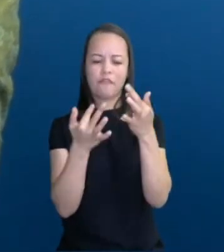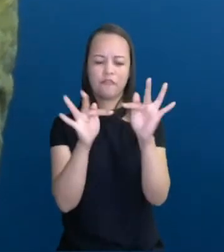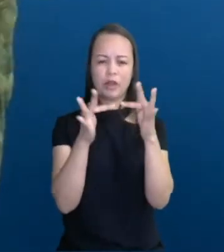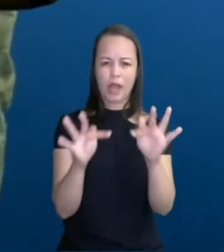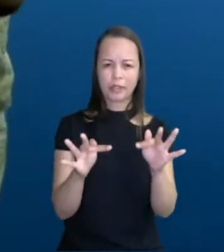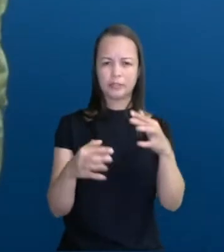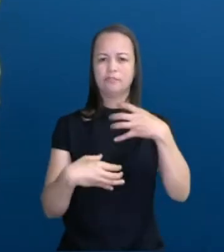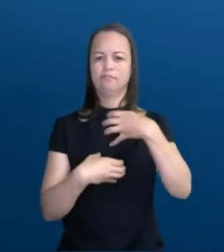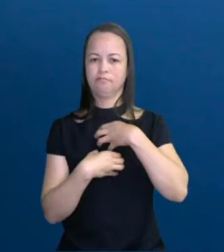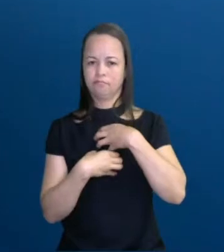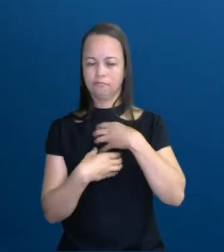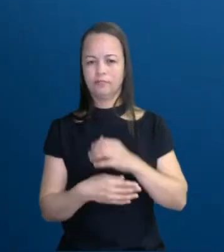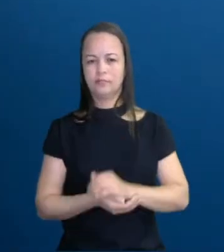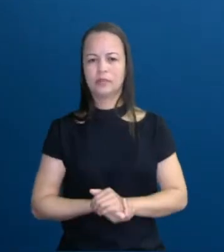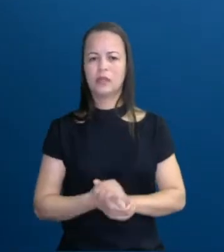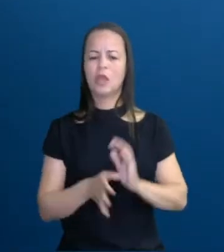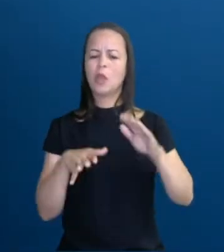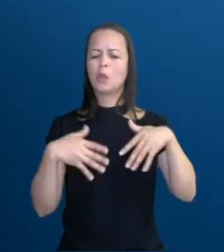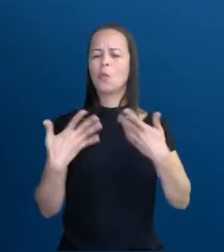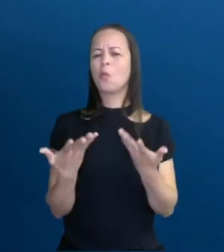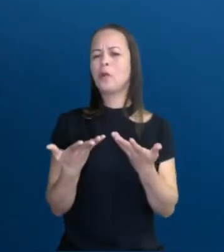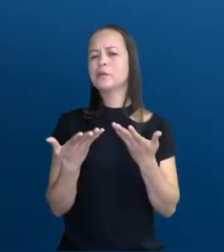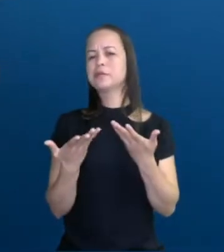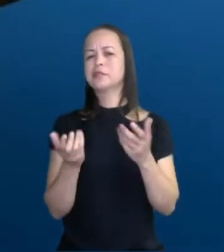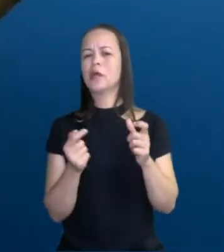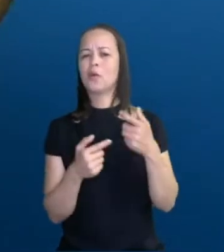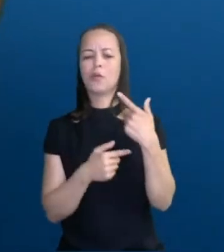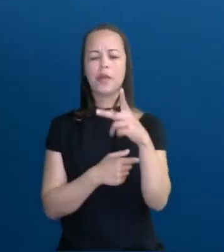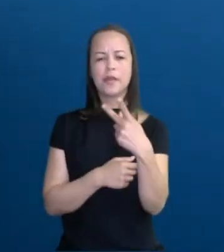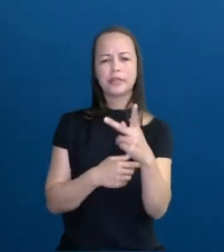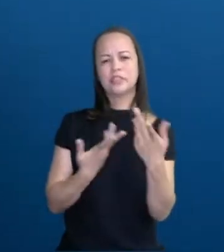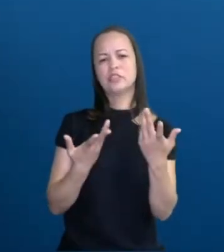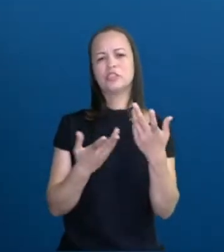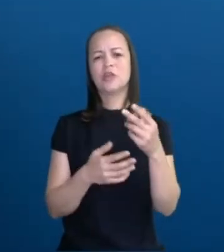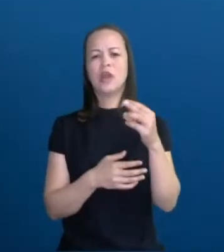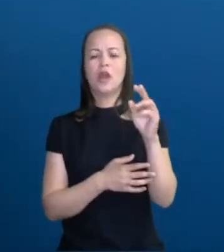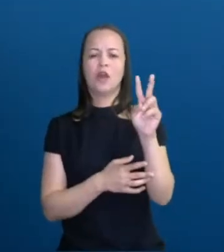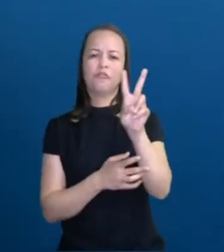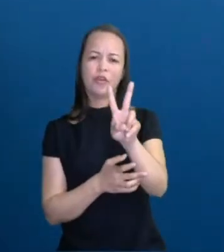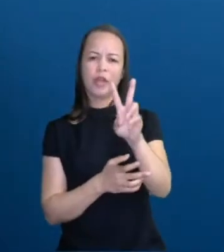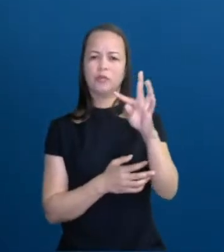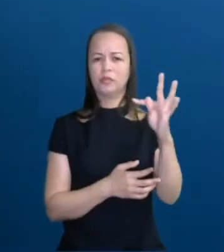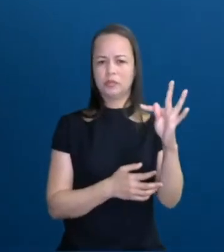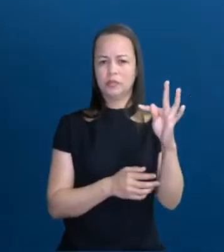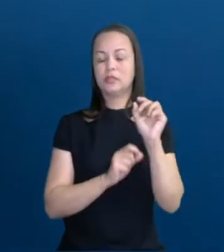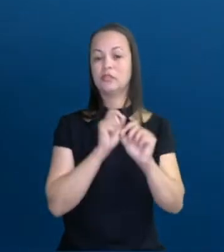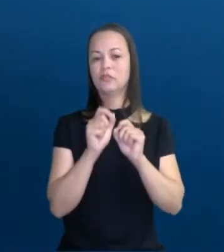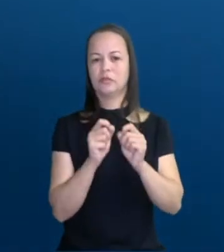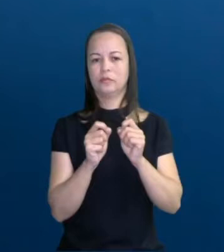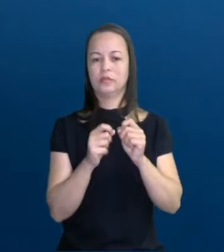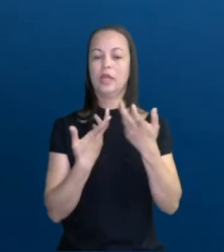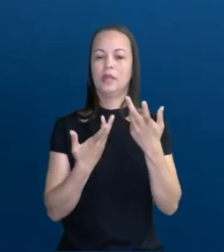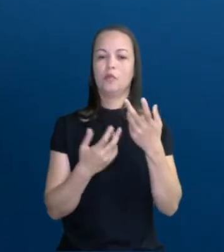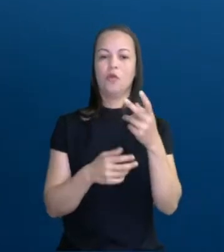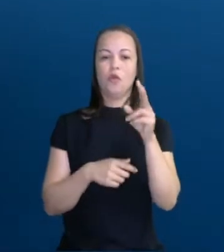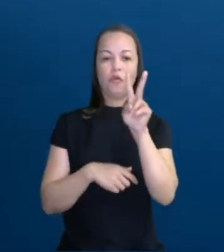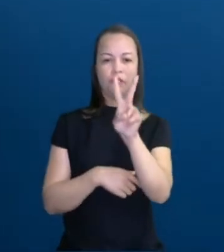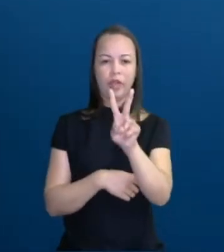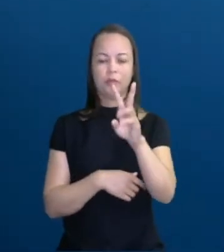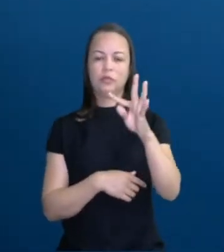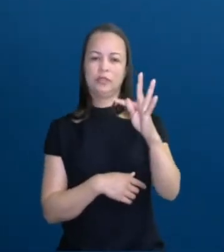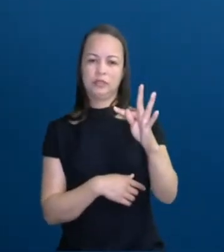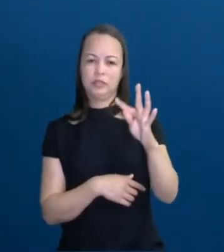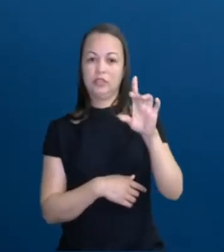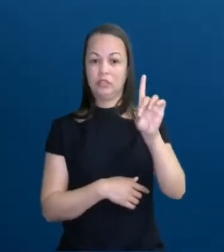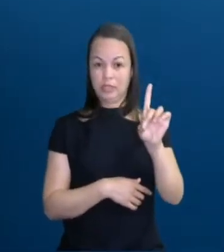um sentido. E quais são esses verbos transitivos? Nós temos o verbo transitivo direto, nós temos